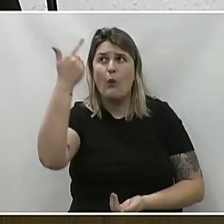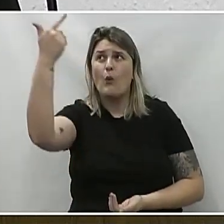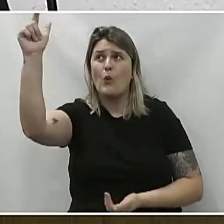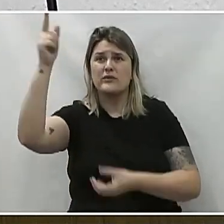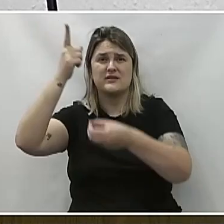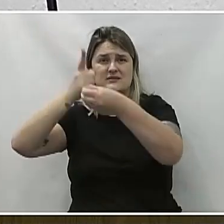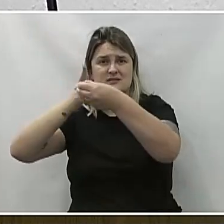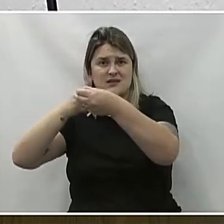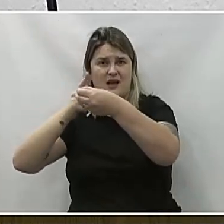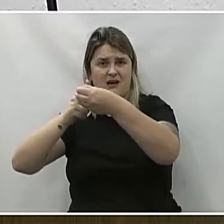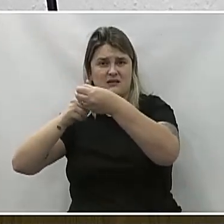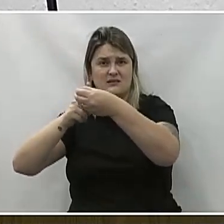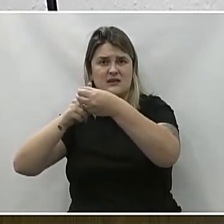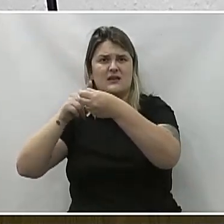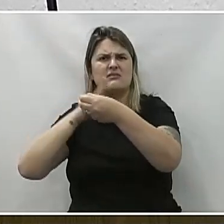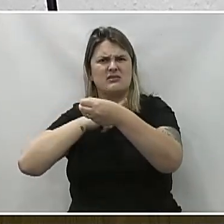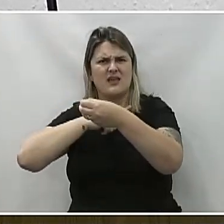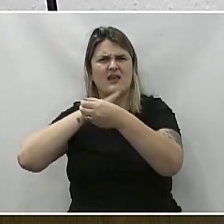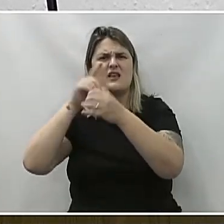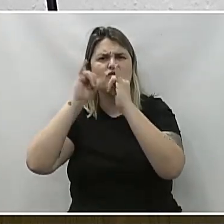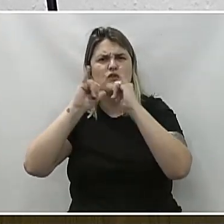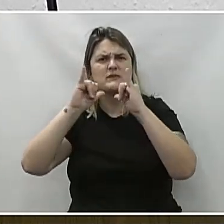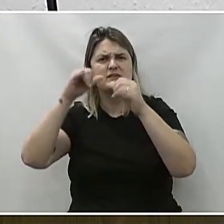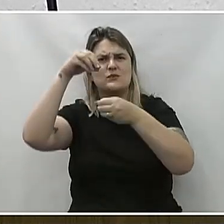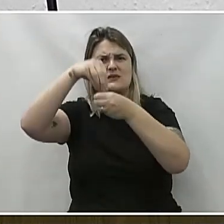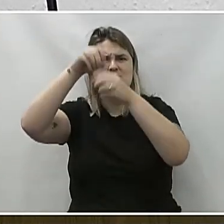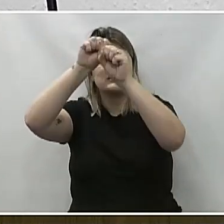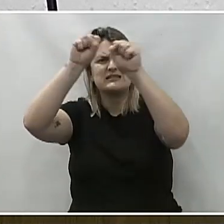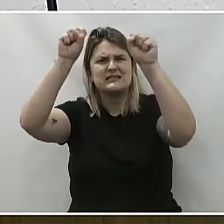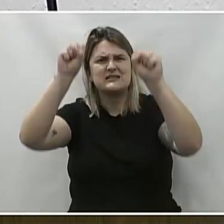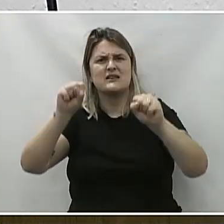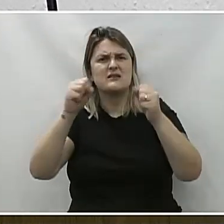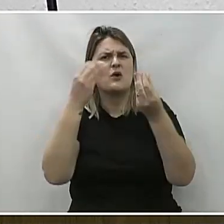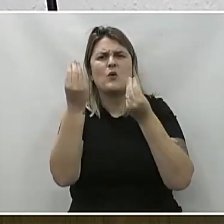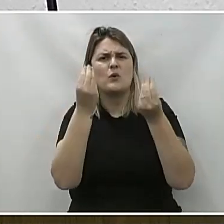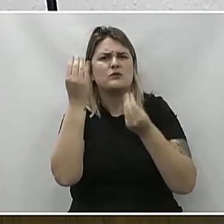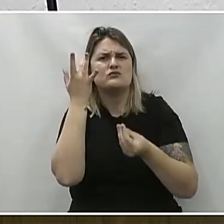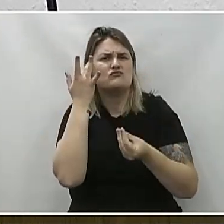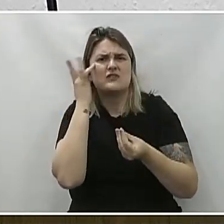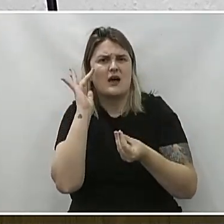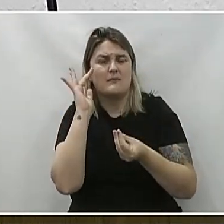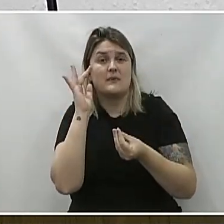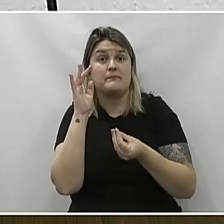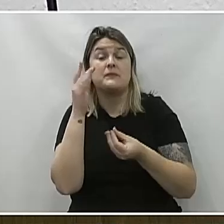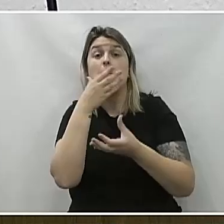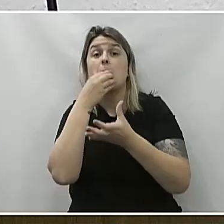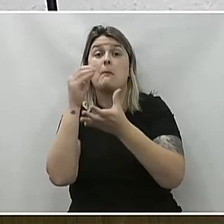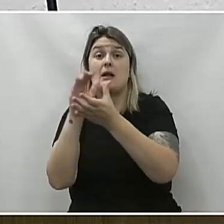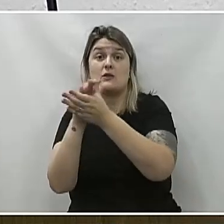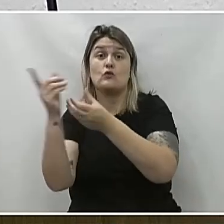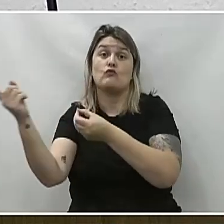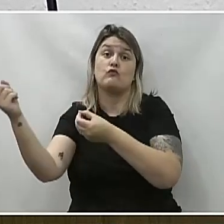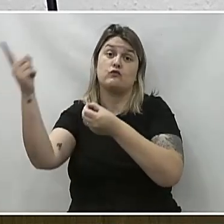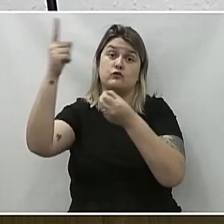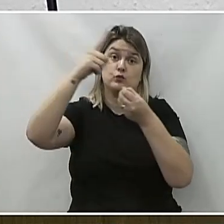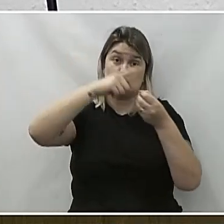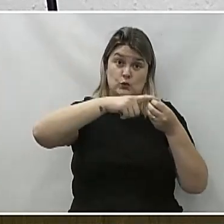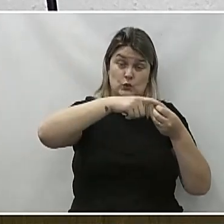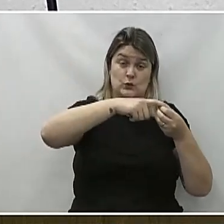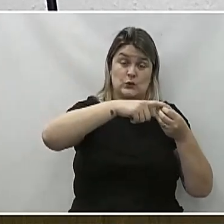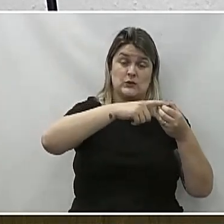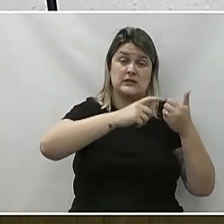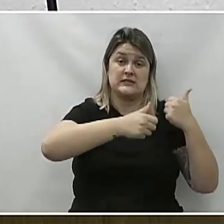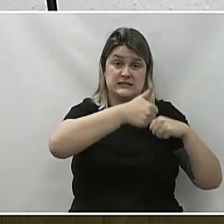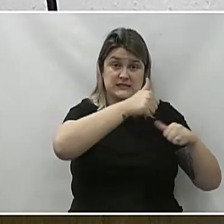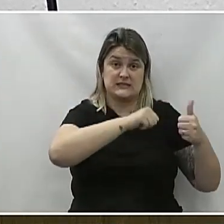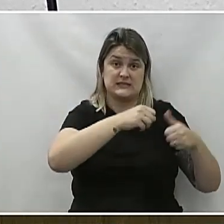e tudo diz que tudo fica no sistema? Como que eles não tinham ciência disso? Depois que ele voltou da quimio, na